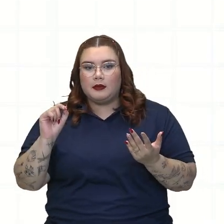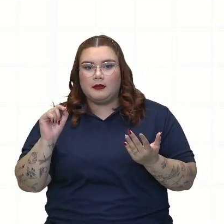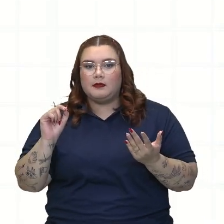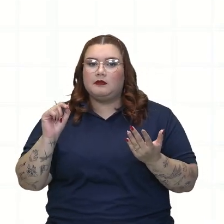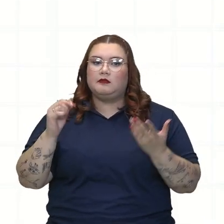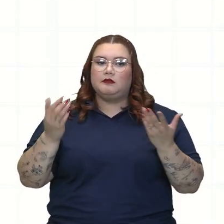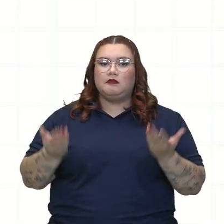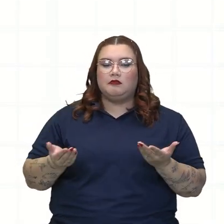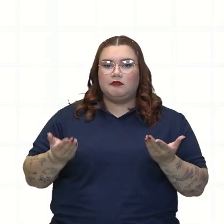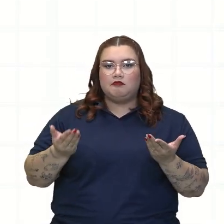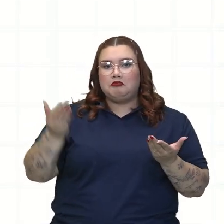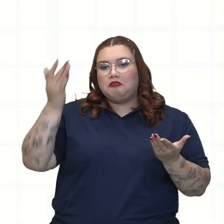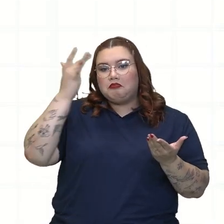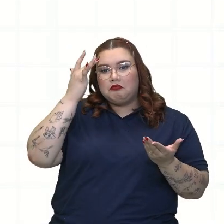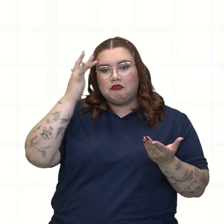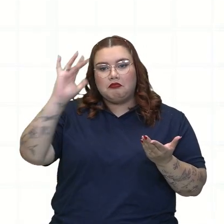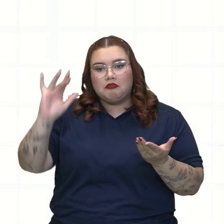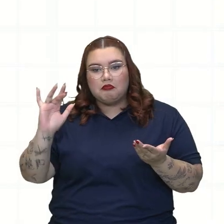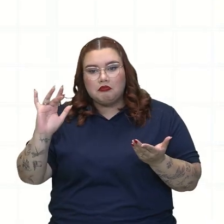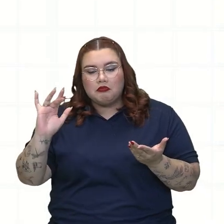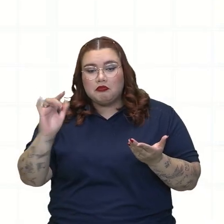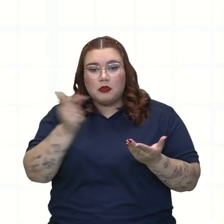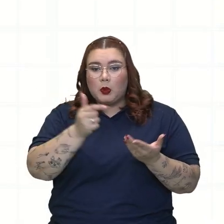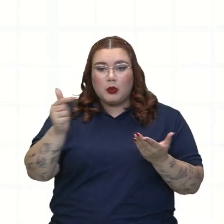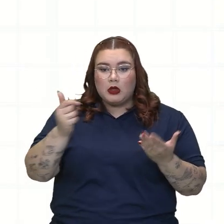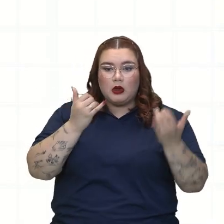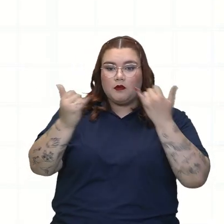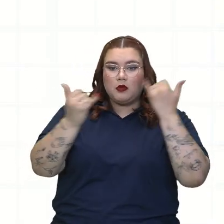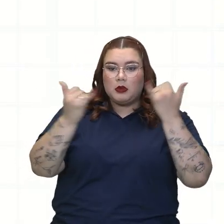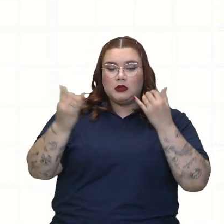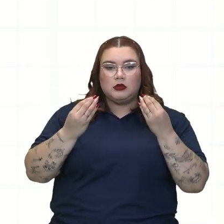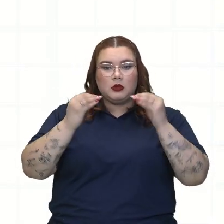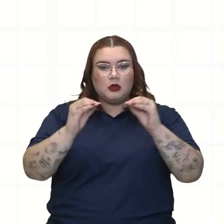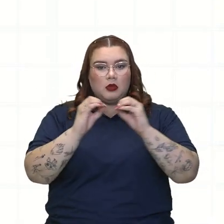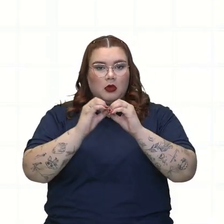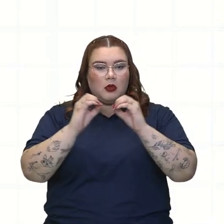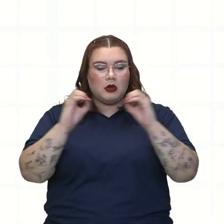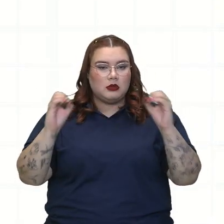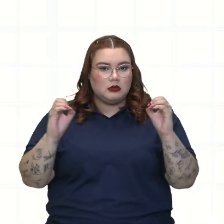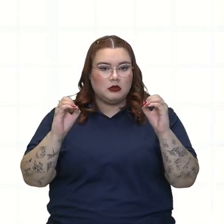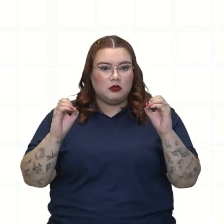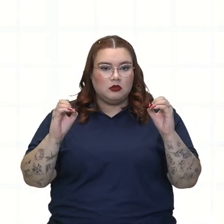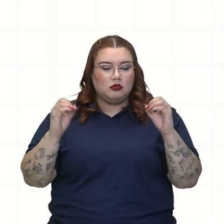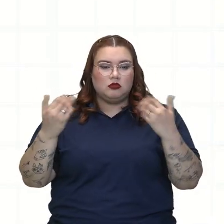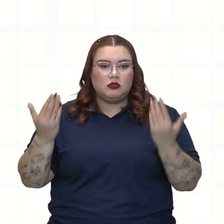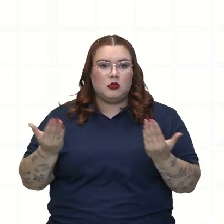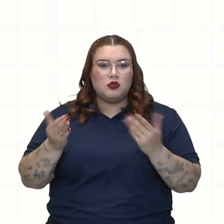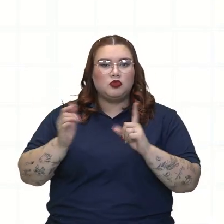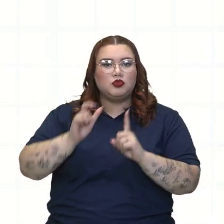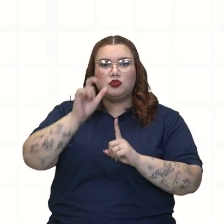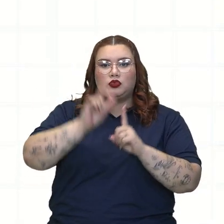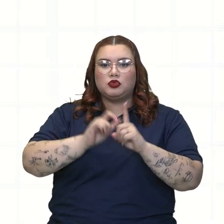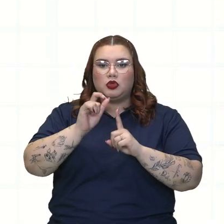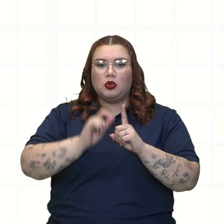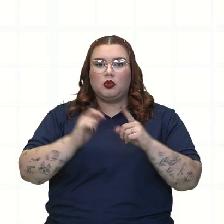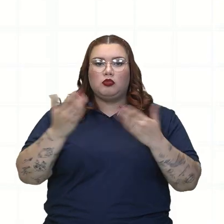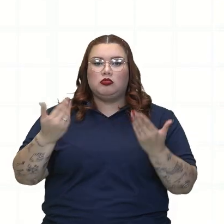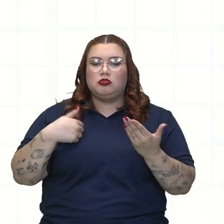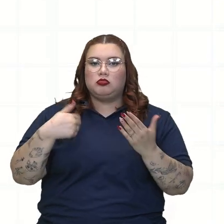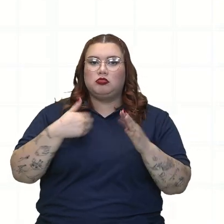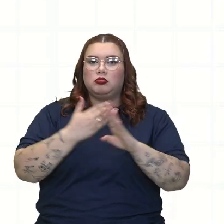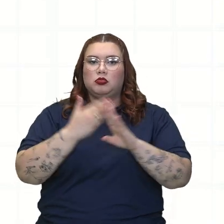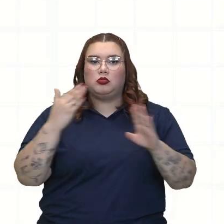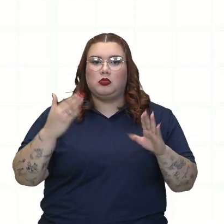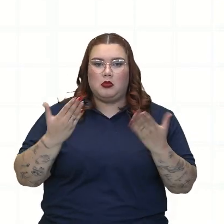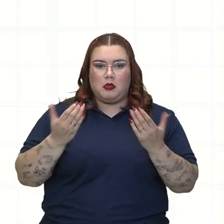foi? Não tem essa informação escrita na minha oração. E aí, o meu sujeito, como é que eu vou definir?